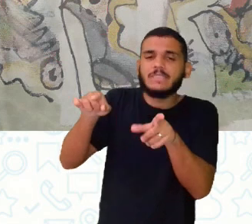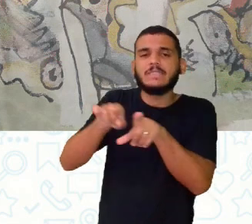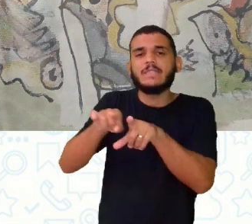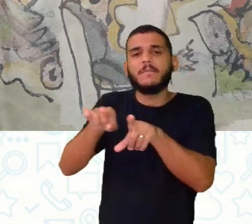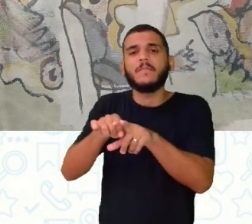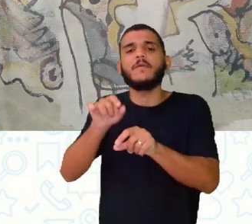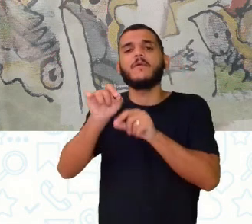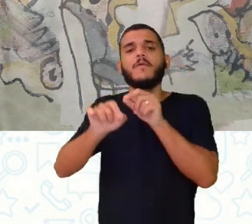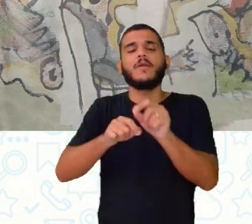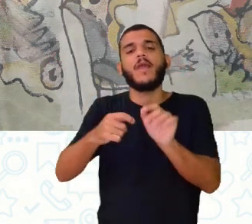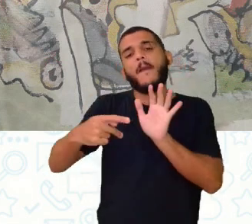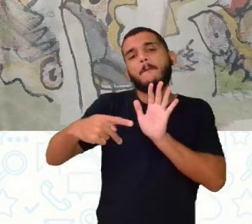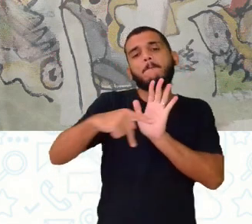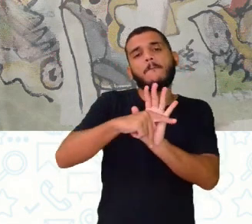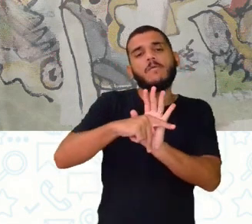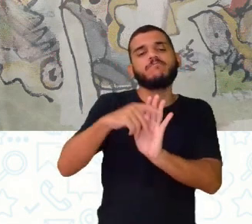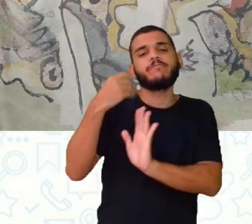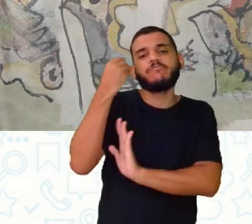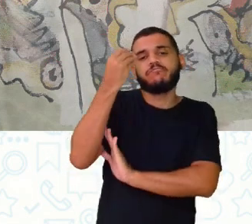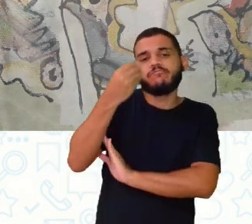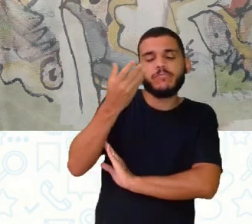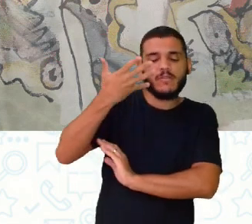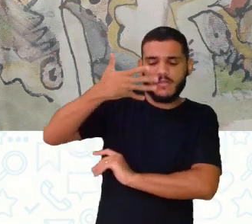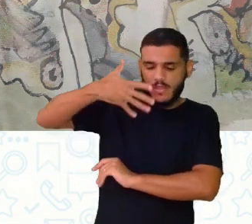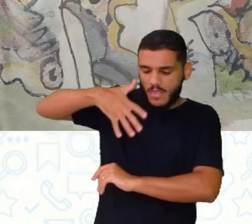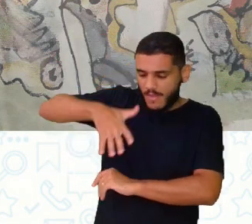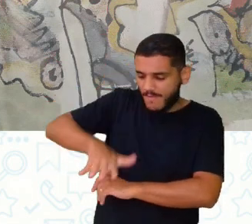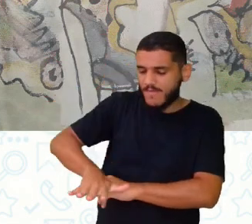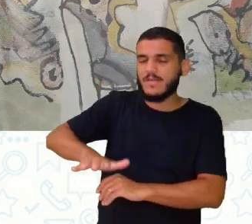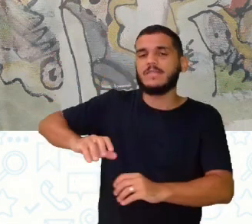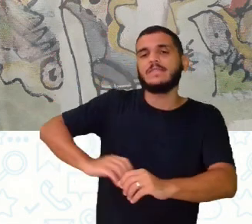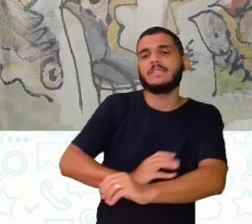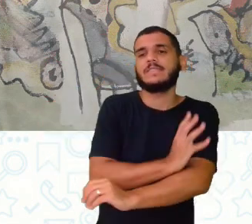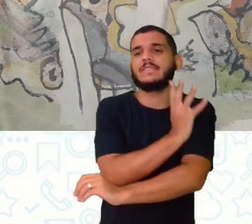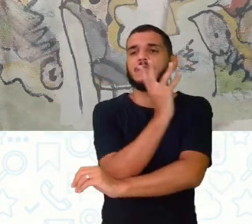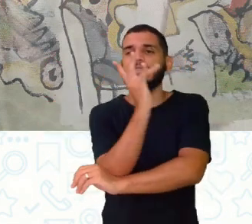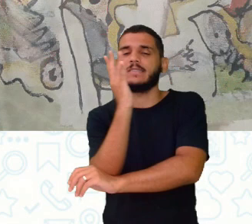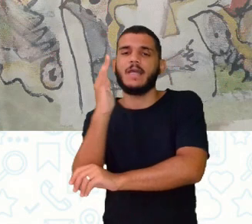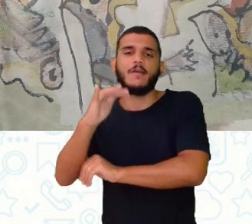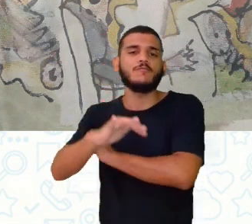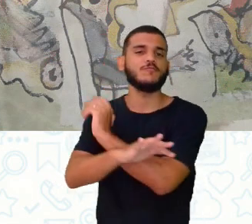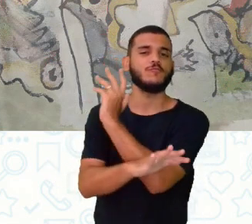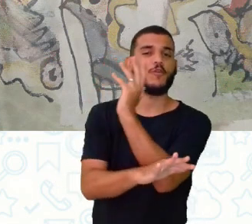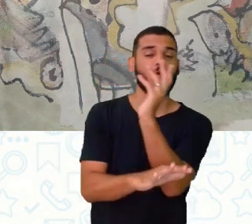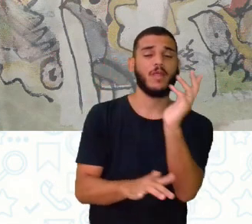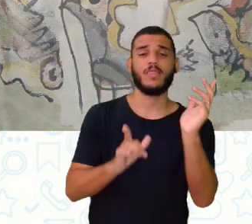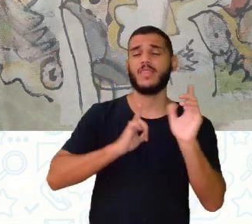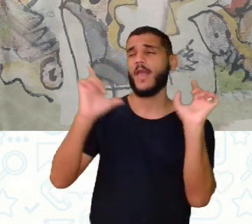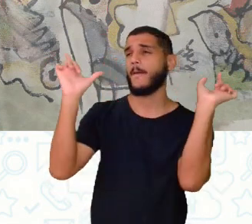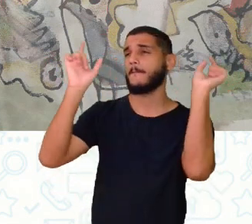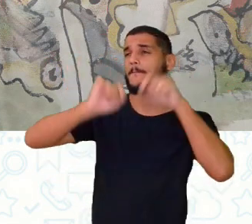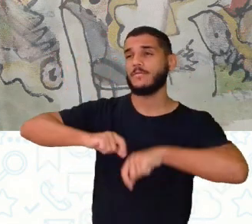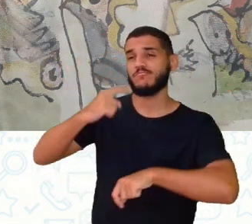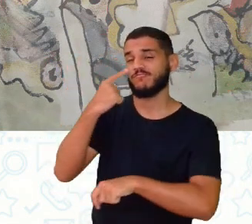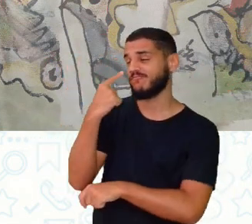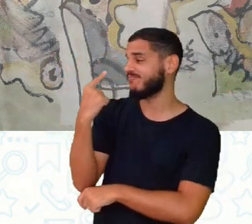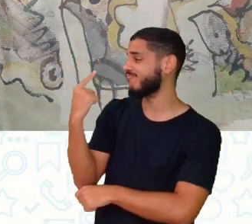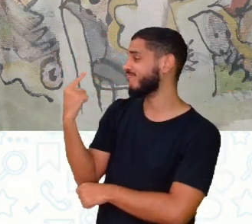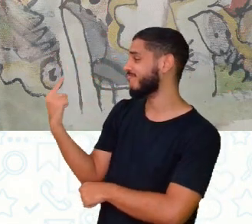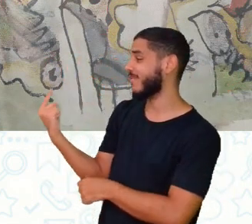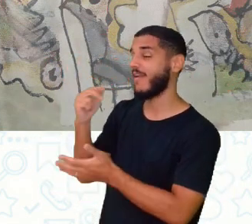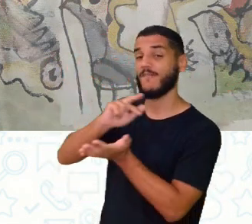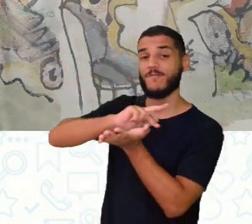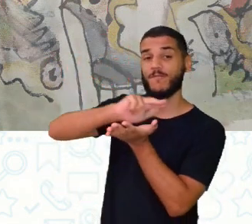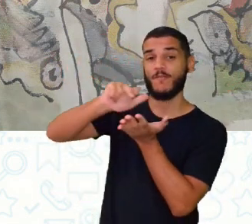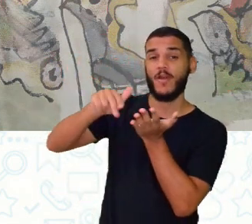Personalização, não é? Infância, natureza. Eu coloquei algumas possibilidades aqui, não é? Disse que